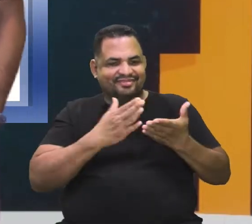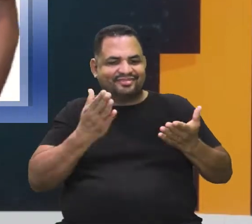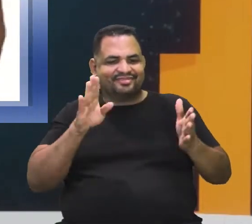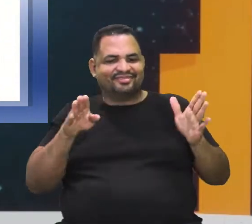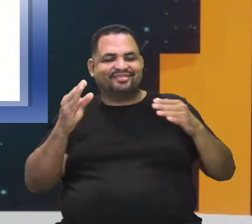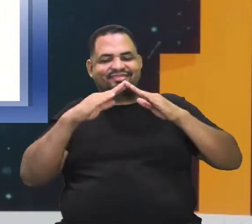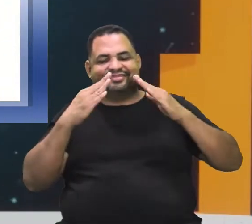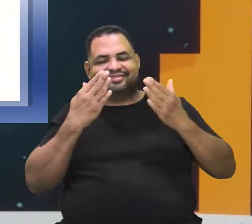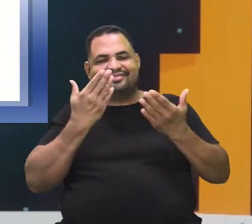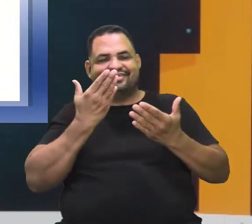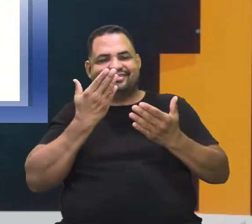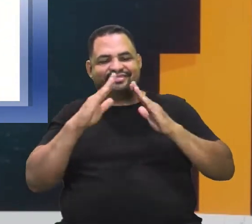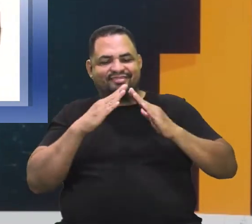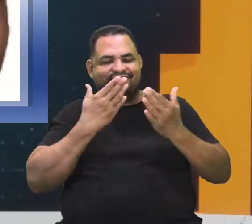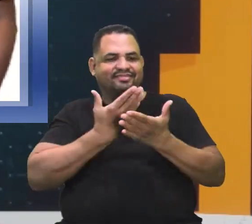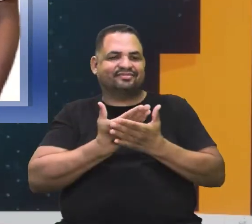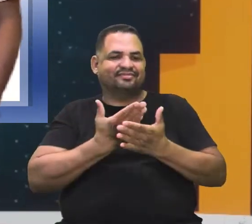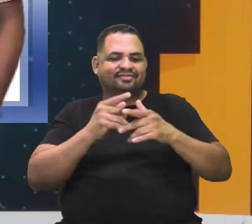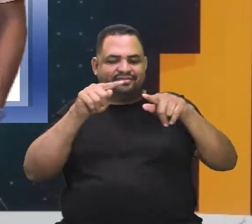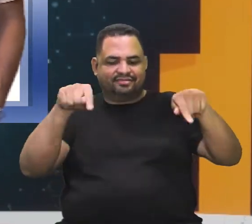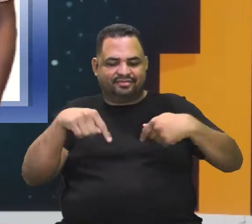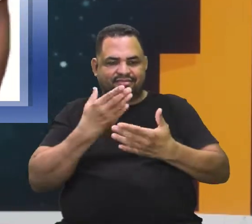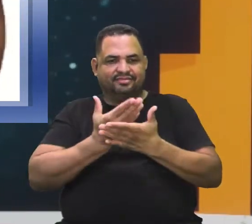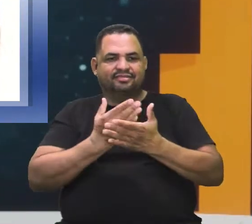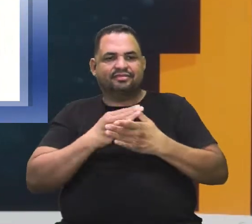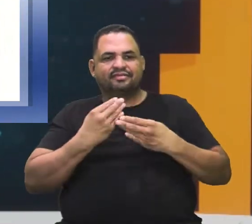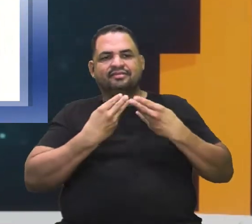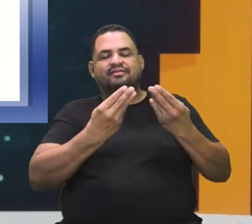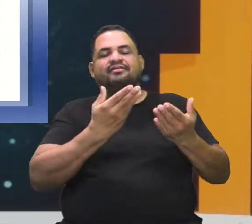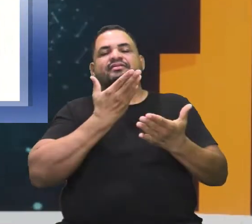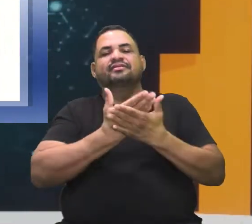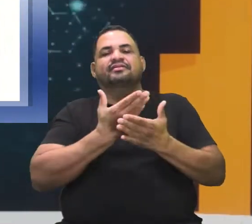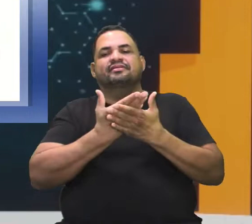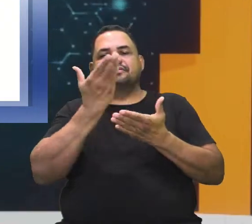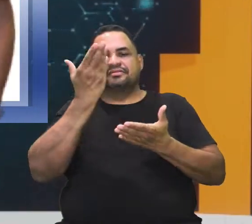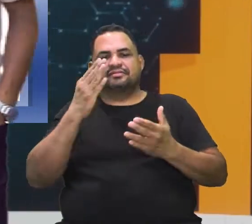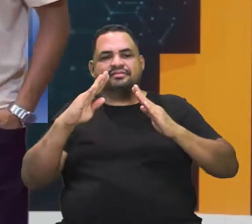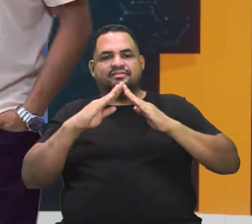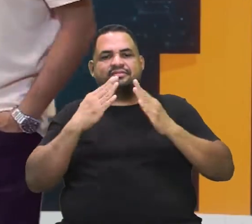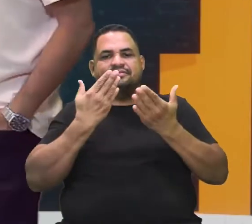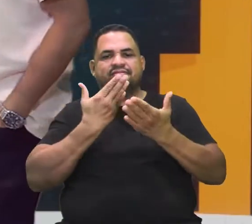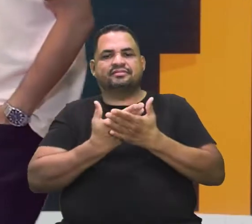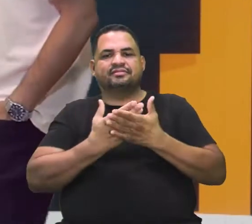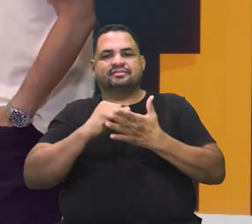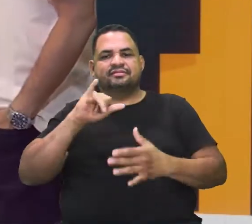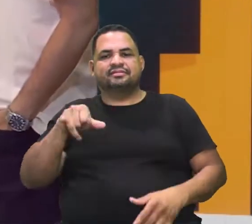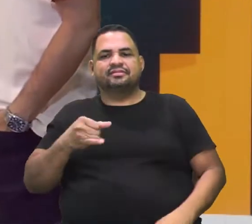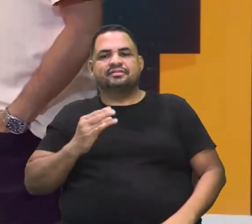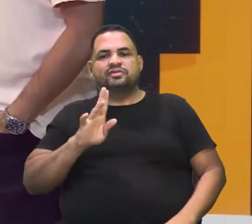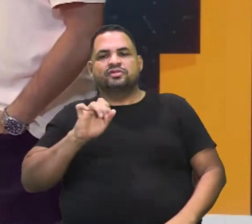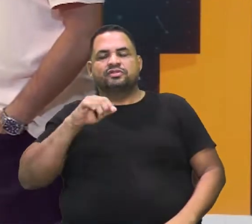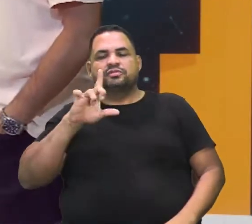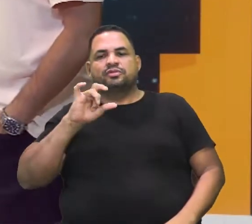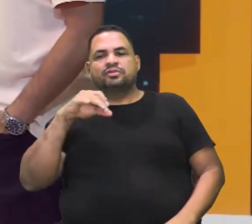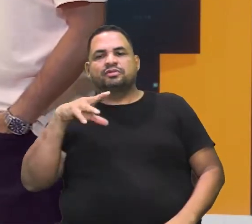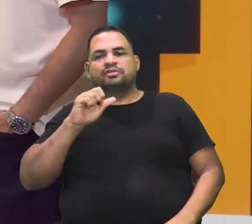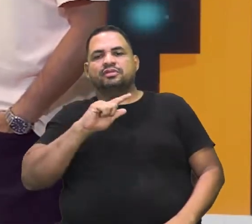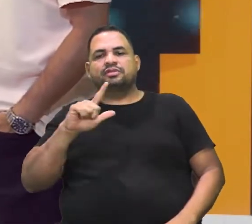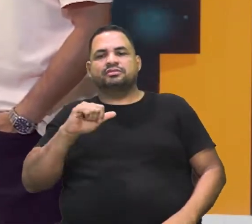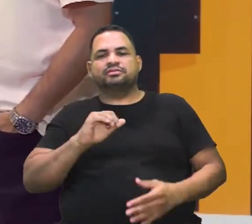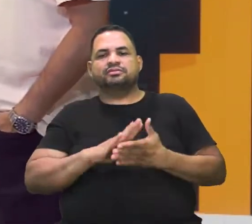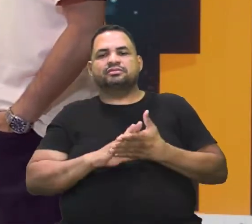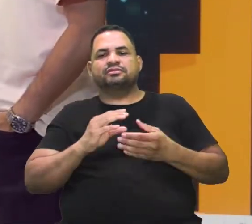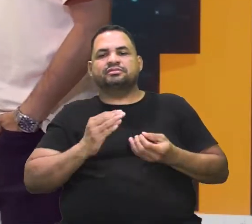surpresa na escola, muito legal. Então, o oferecimento da aula de hoje é para a escola aí, a Jorge Luiz Molas. Que fica em